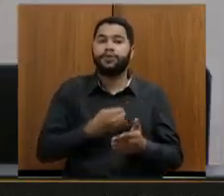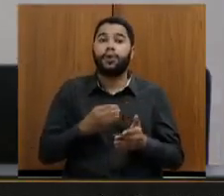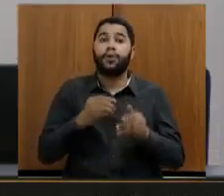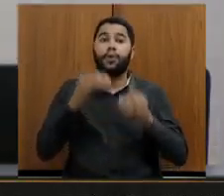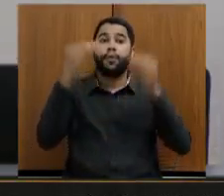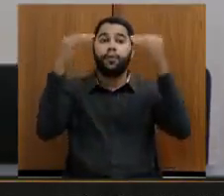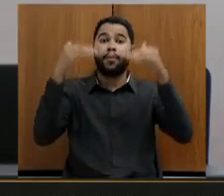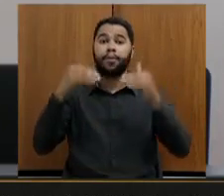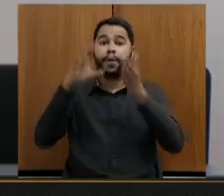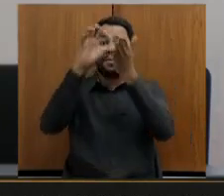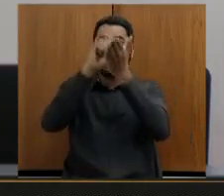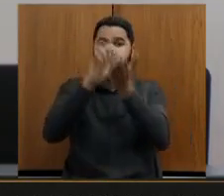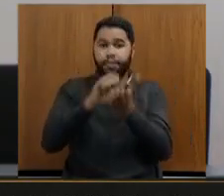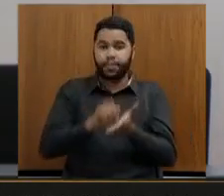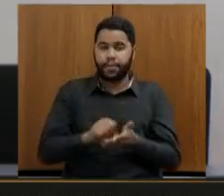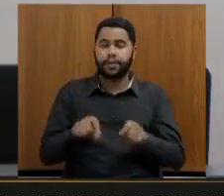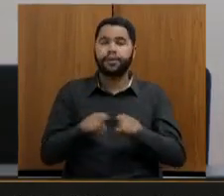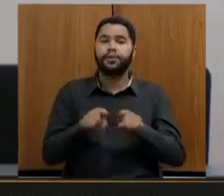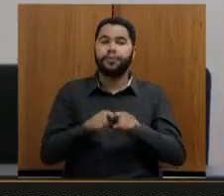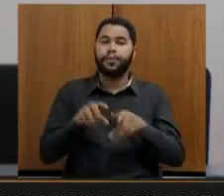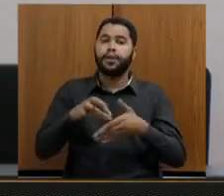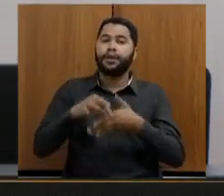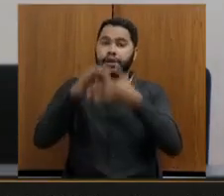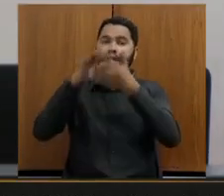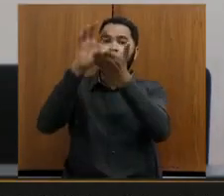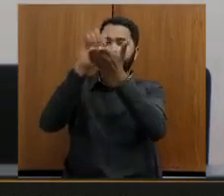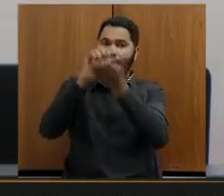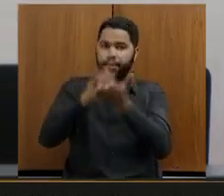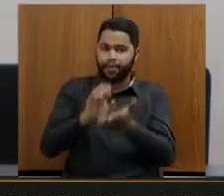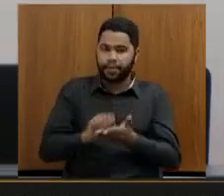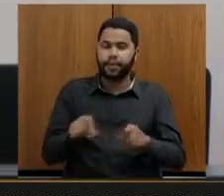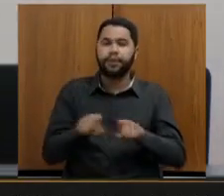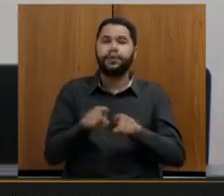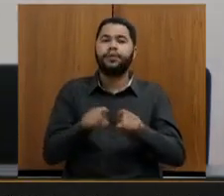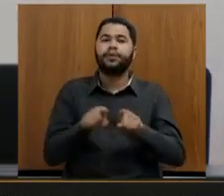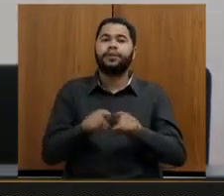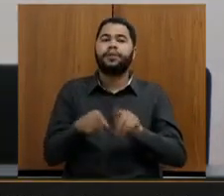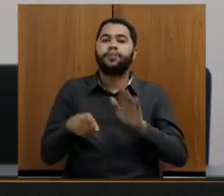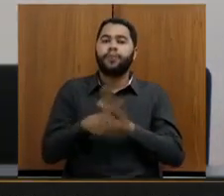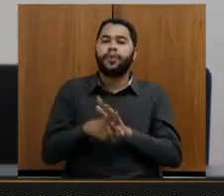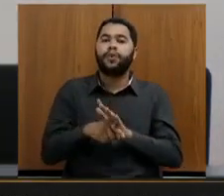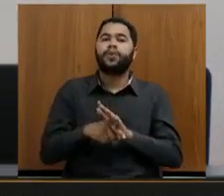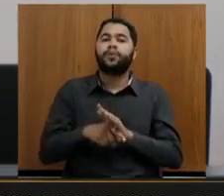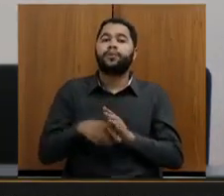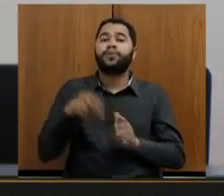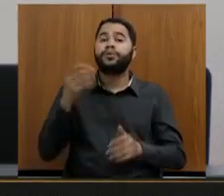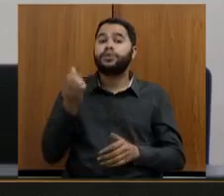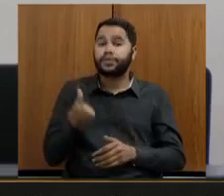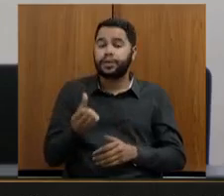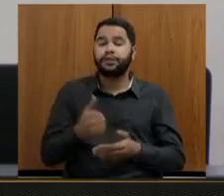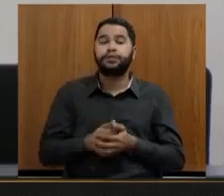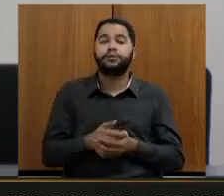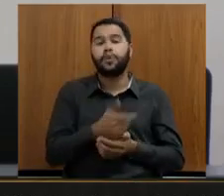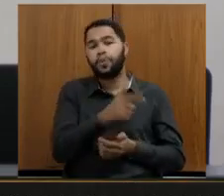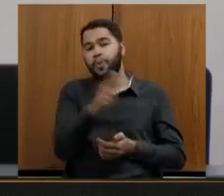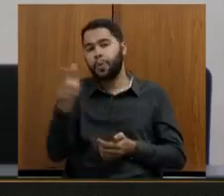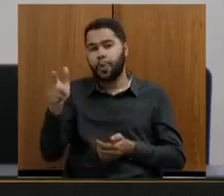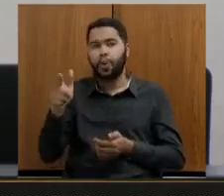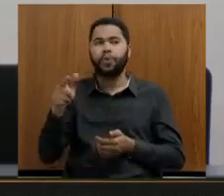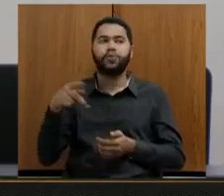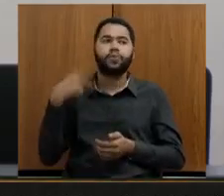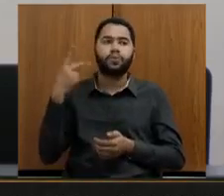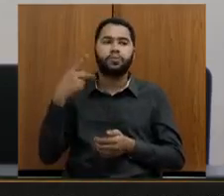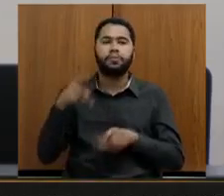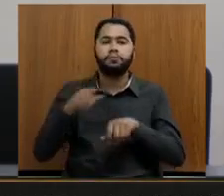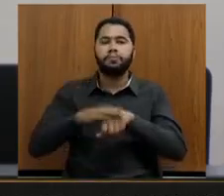descrição quatro Líder por ordem inscrição cinco membros da mesa da Assembleia por óticas são seis demais parlamentares